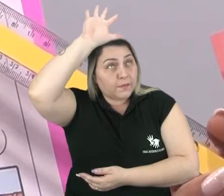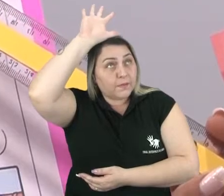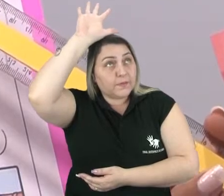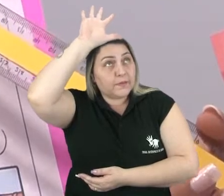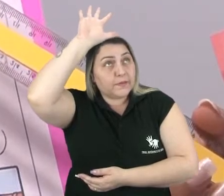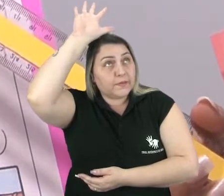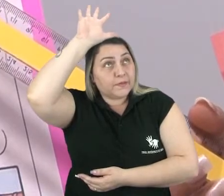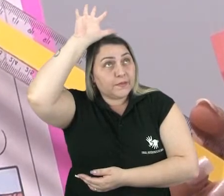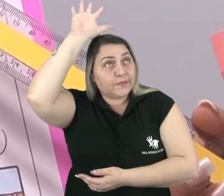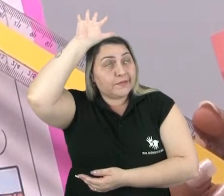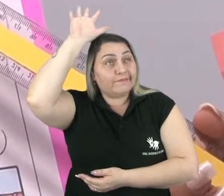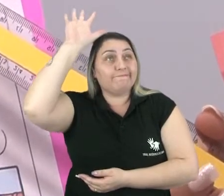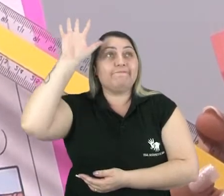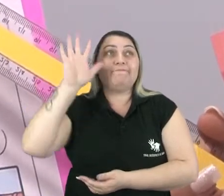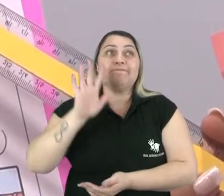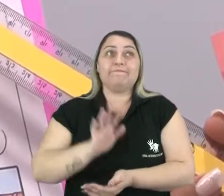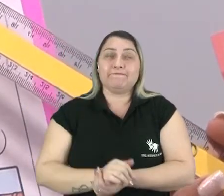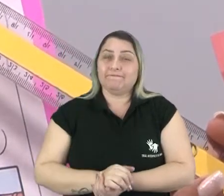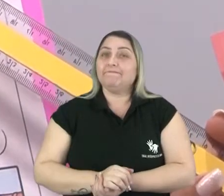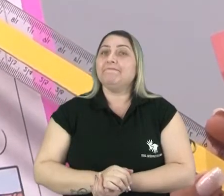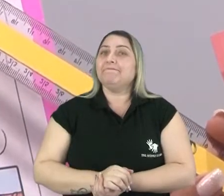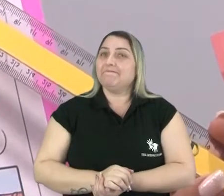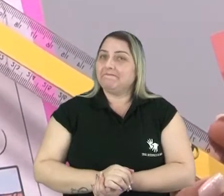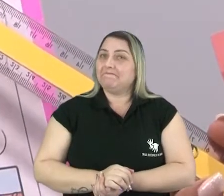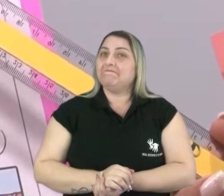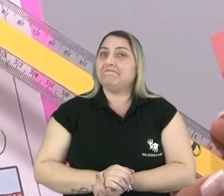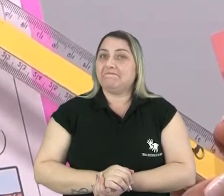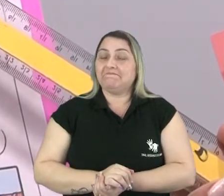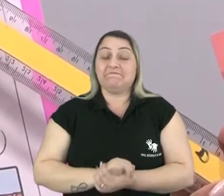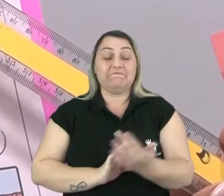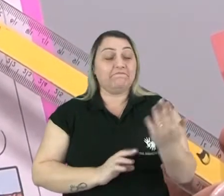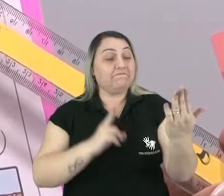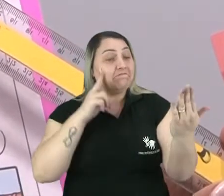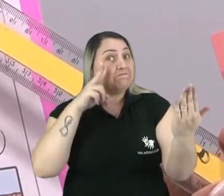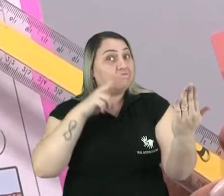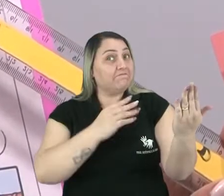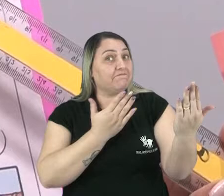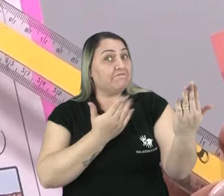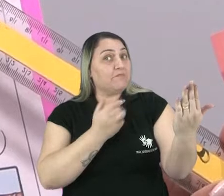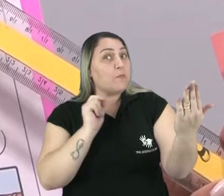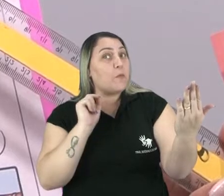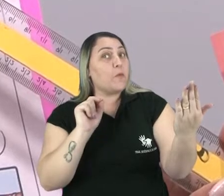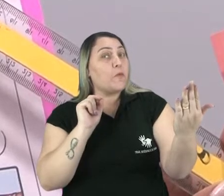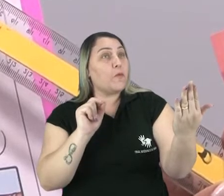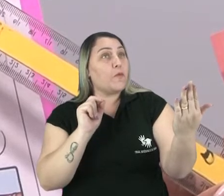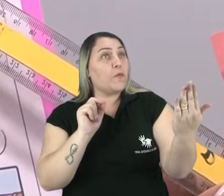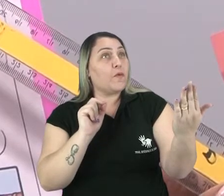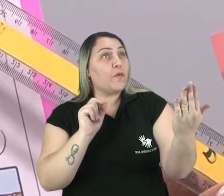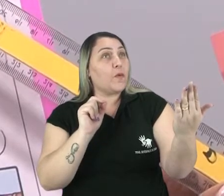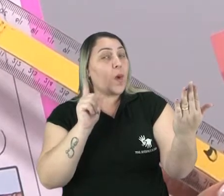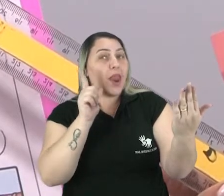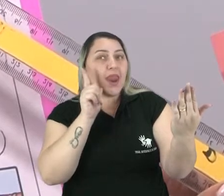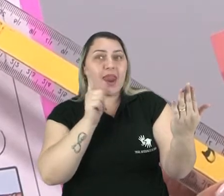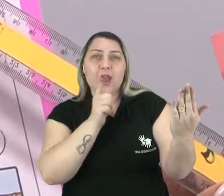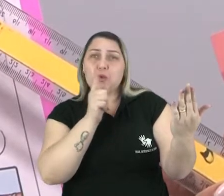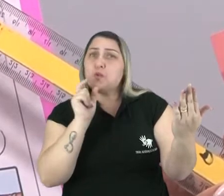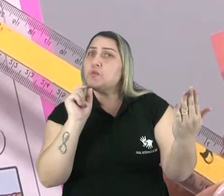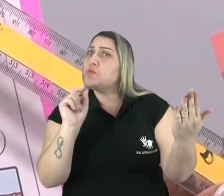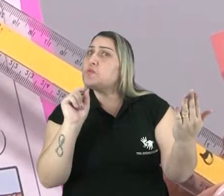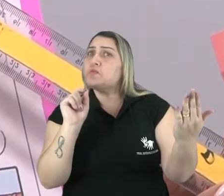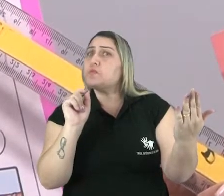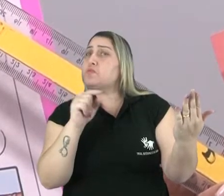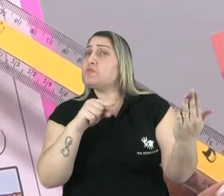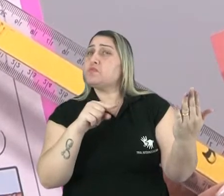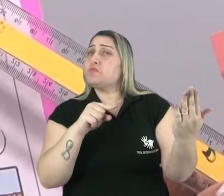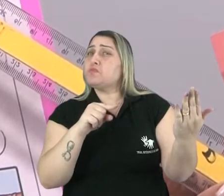satisfeito, bem entusiasmado para comer o quê? Um lanche. Mas o que será que Cebolinha